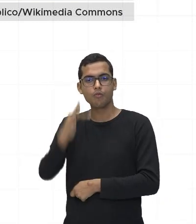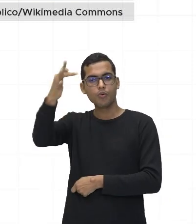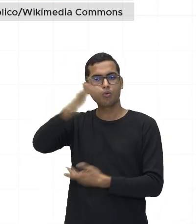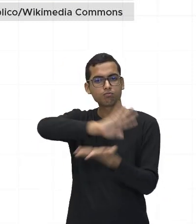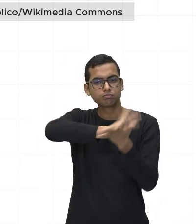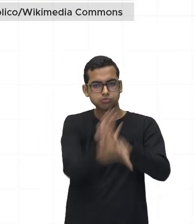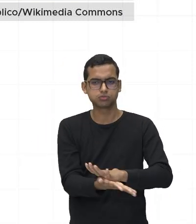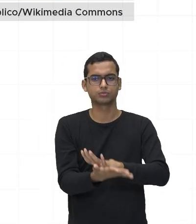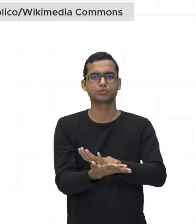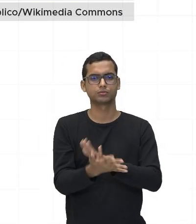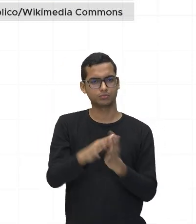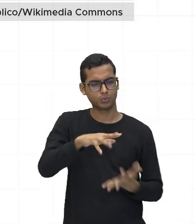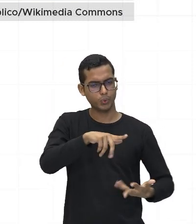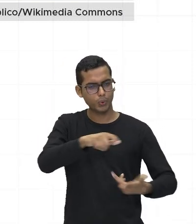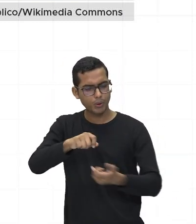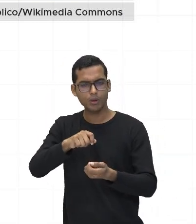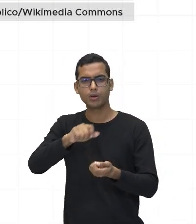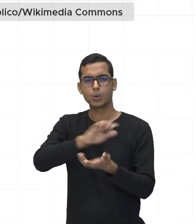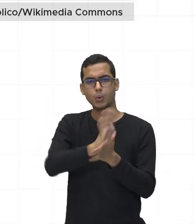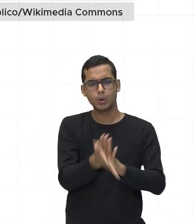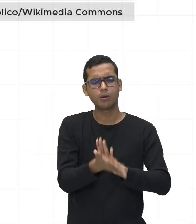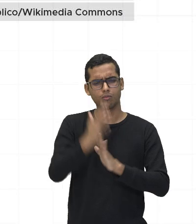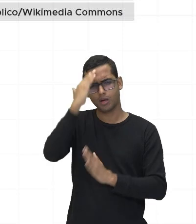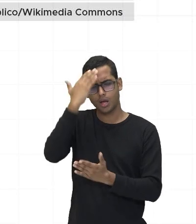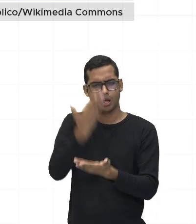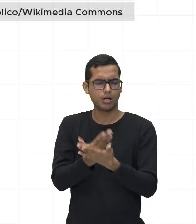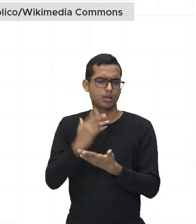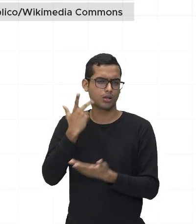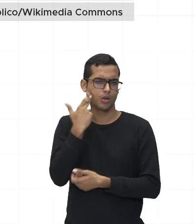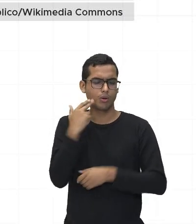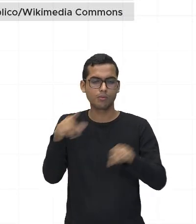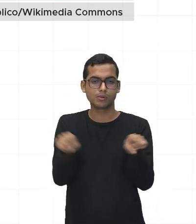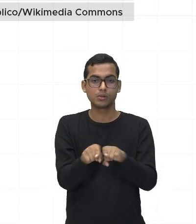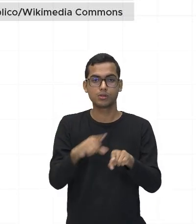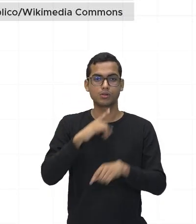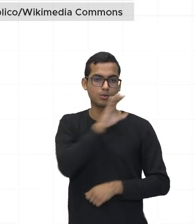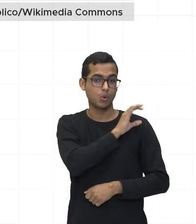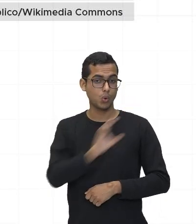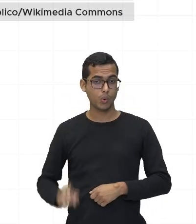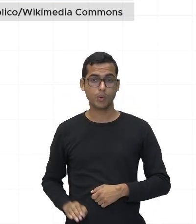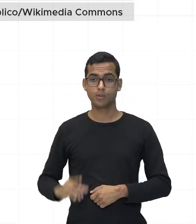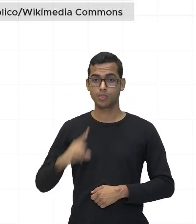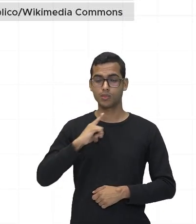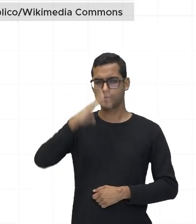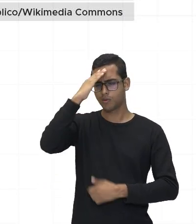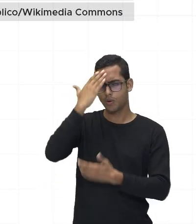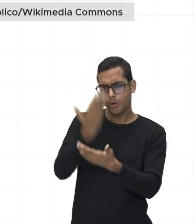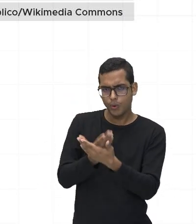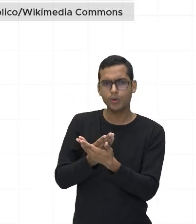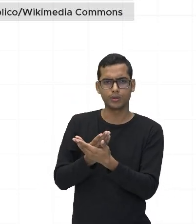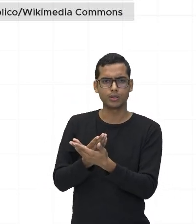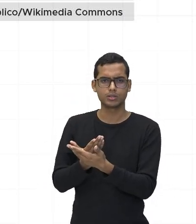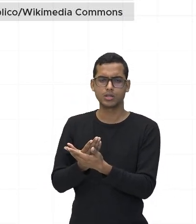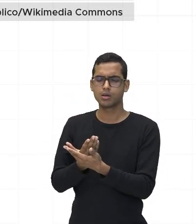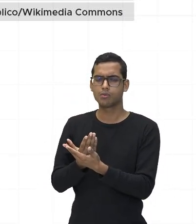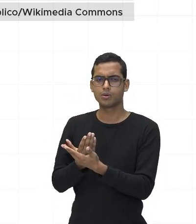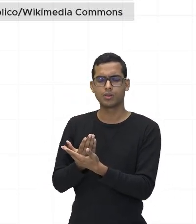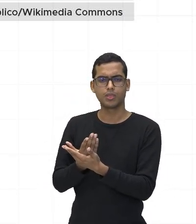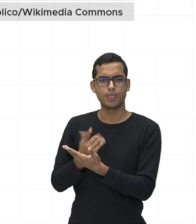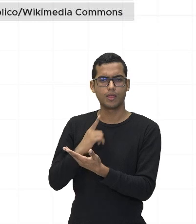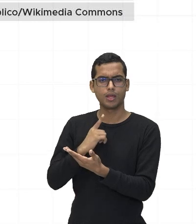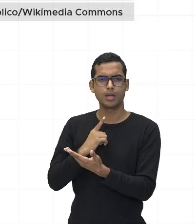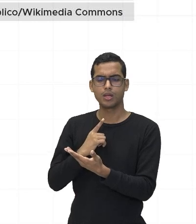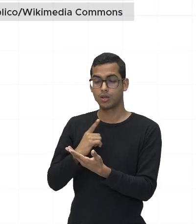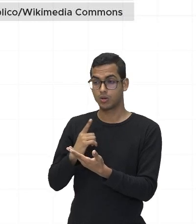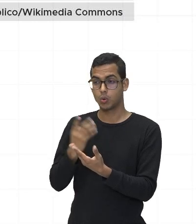uma crença comum nas religiões. Por exemplo, o cristianismo tem uma crença acerca do fim do mundo, né?